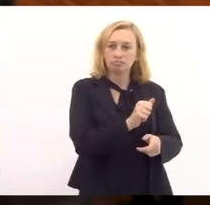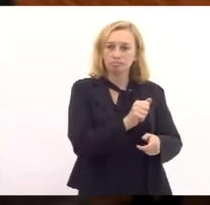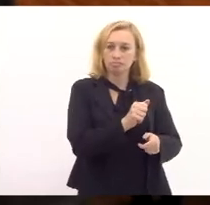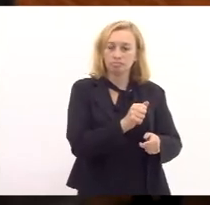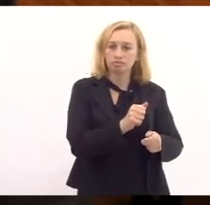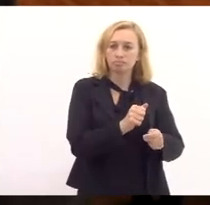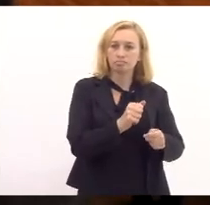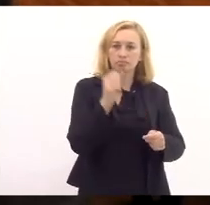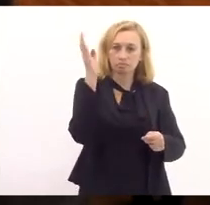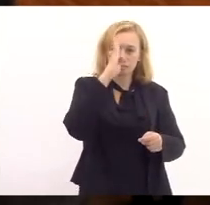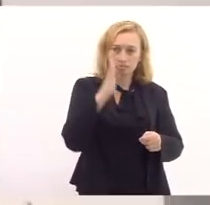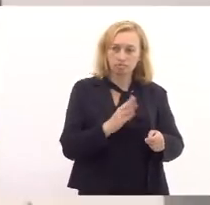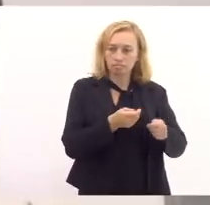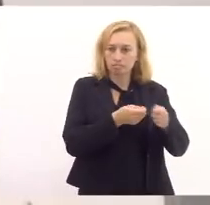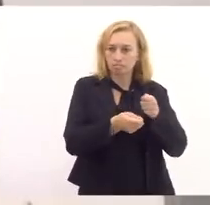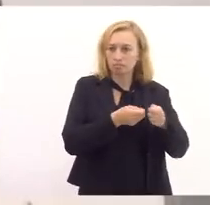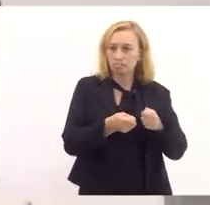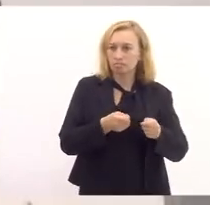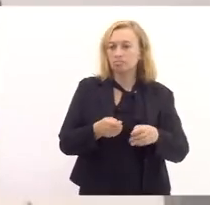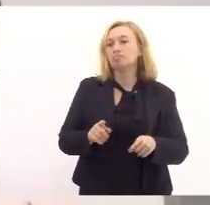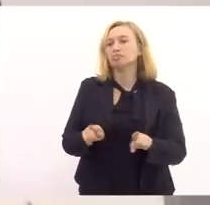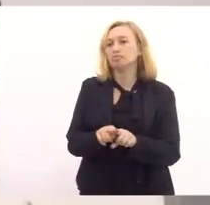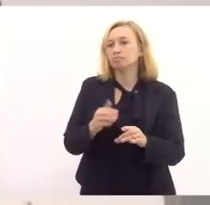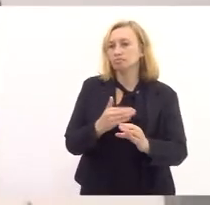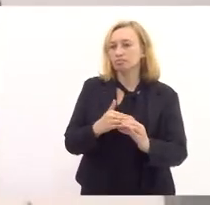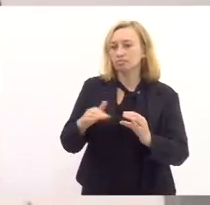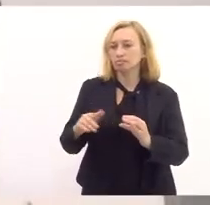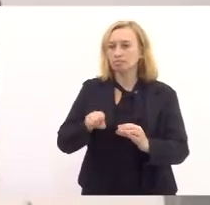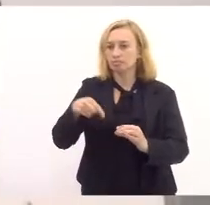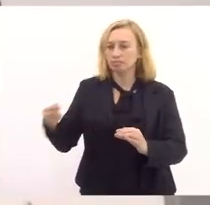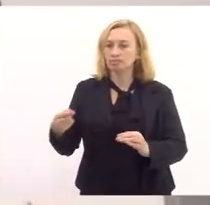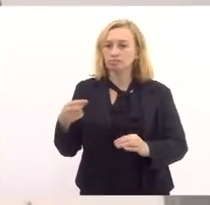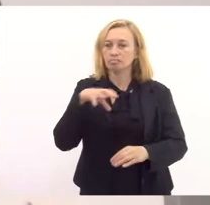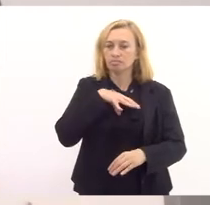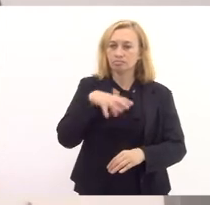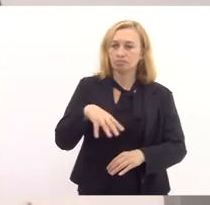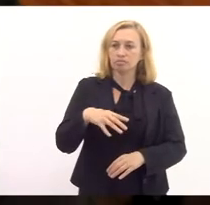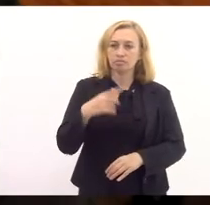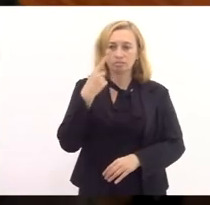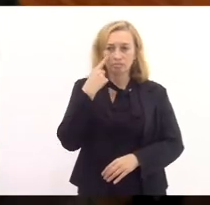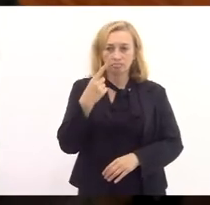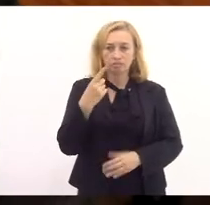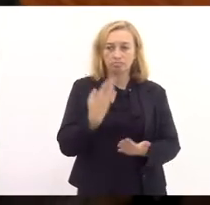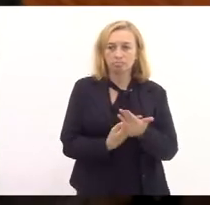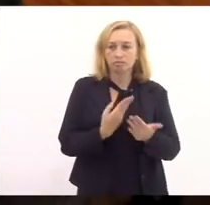tomo essa liberdade de encaminhar para o senhor, que já viu que o senhor é um grande estudioso do tema.